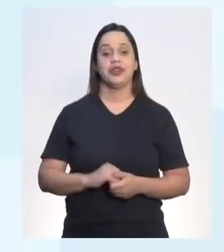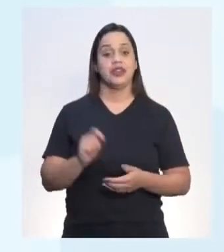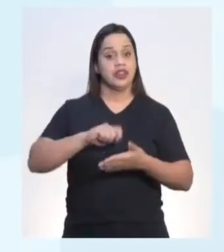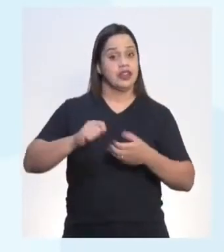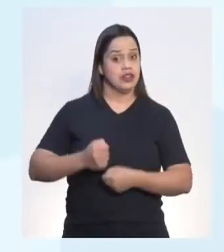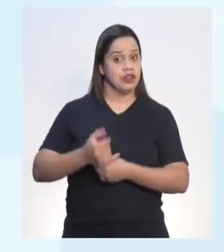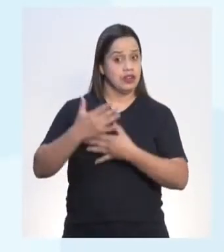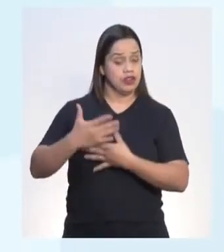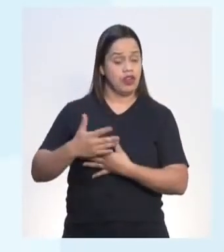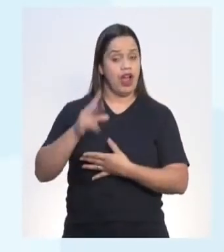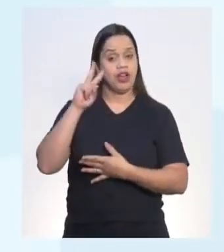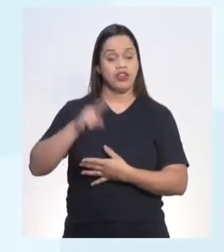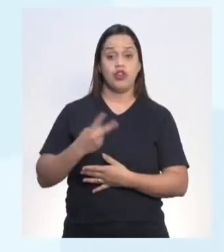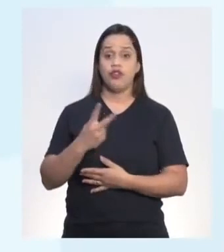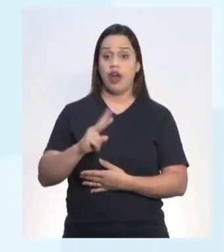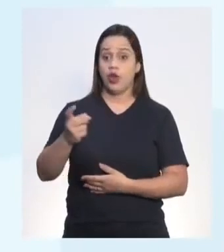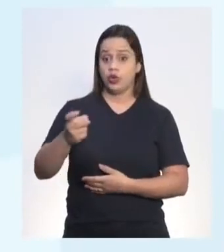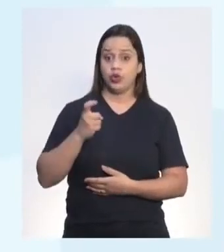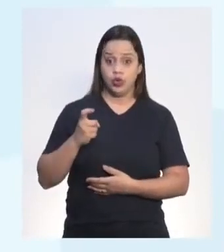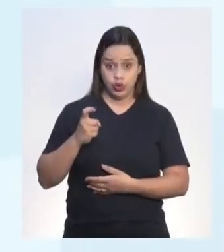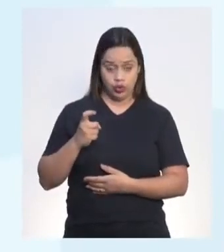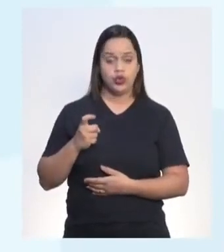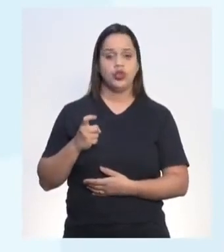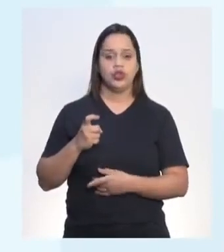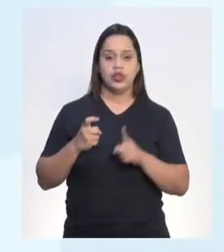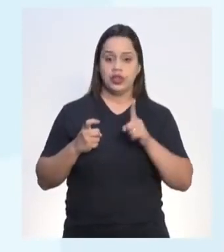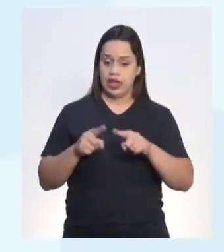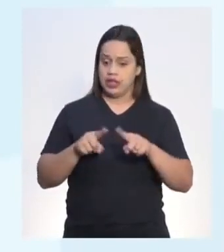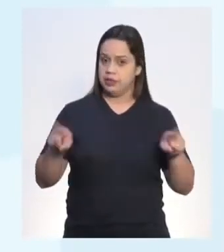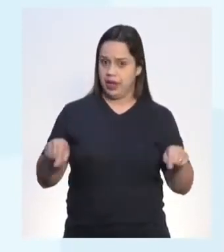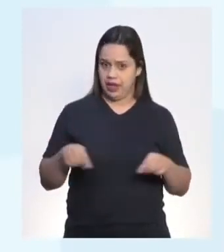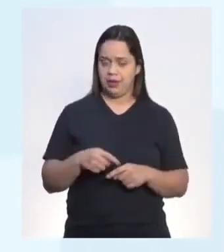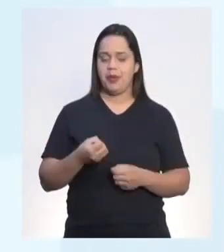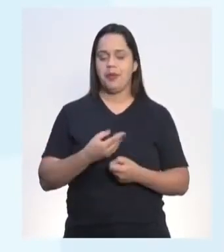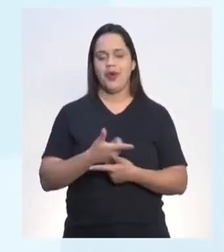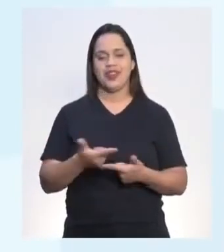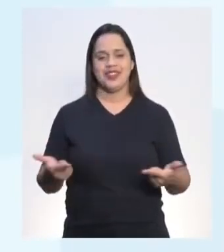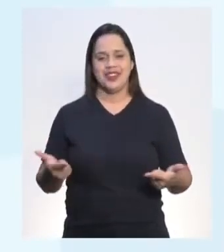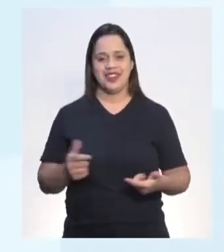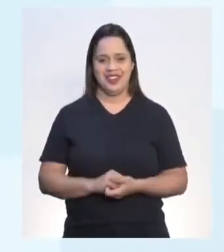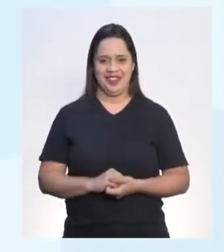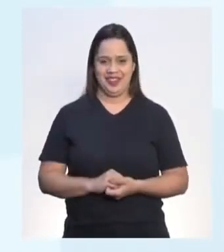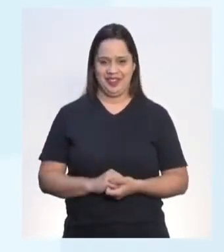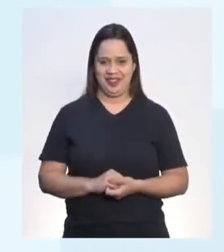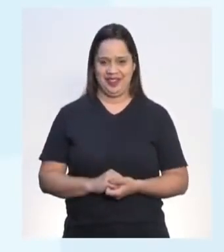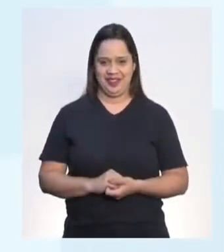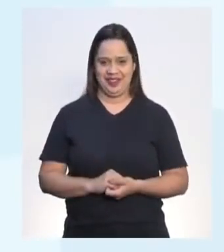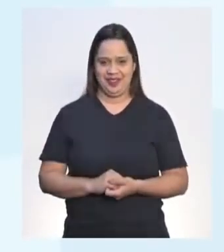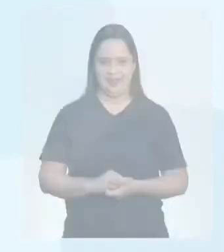Escrevam lá no chat qual é o valor do x no caso desse perímetro aí. Boa sorte.